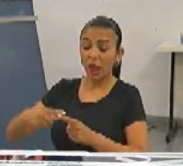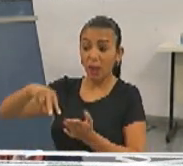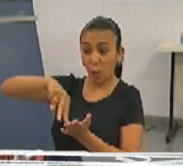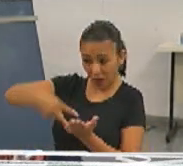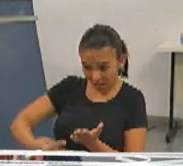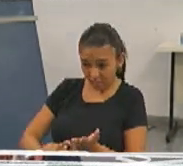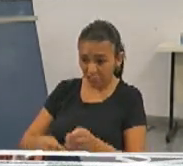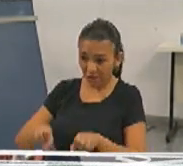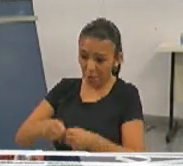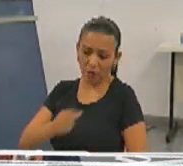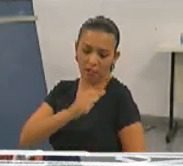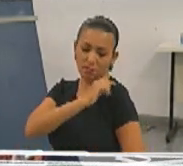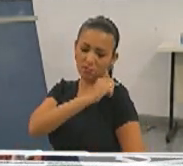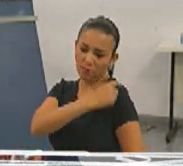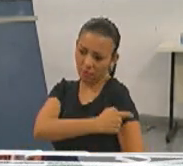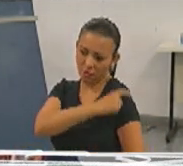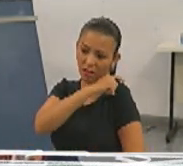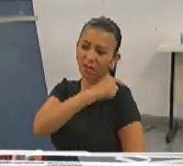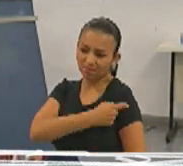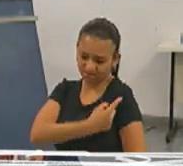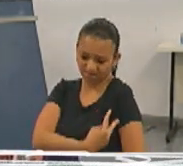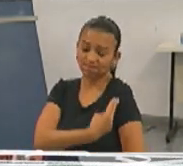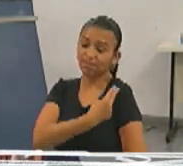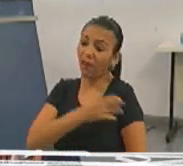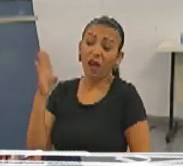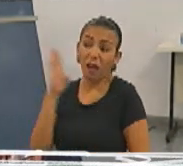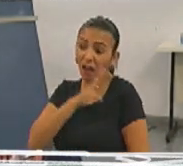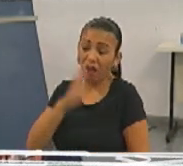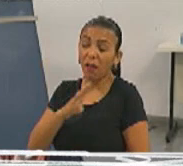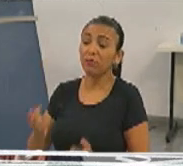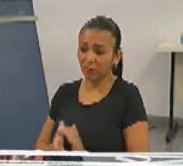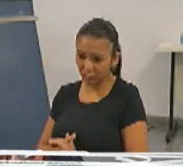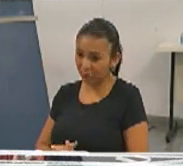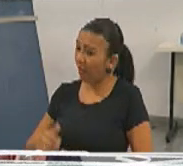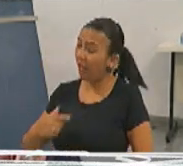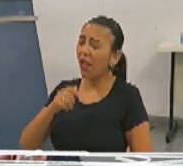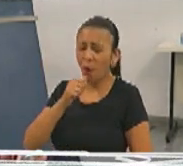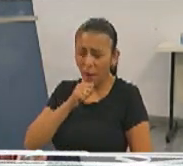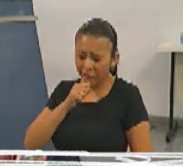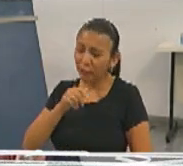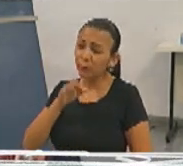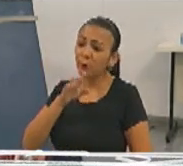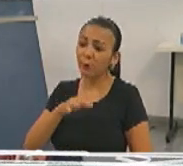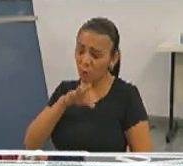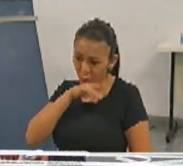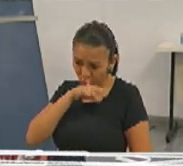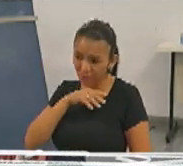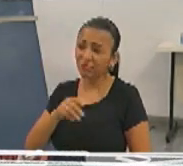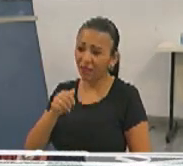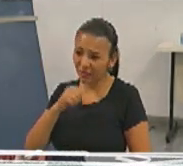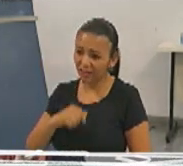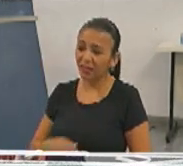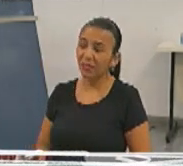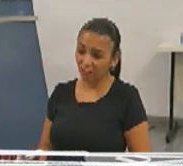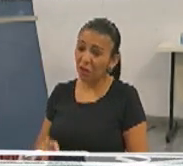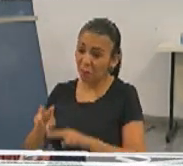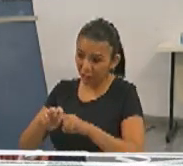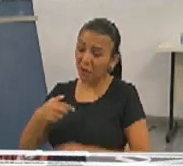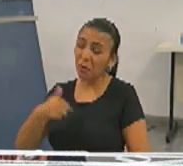quebrei o úmero e fiz uma operação de emergência. Eu ainda não estou bem, por isso que passei esses 15